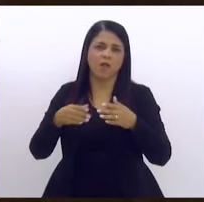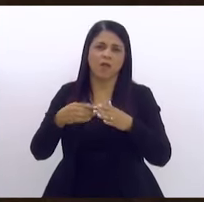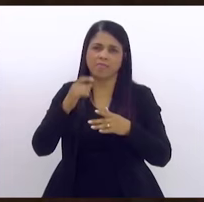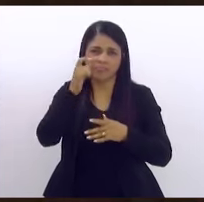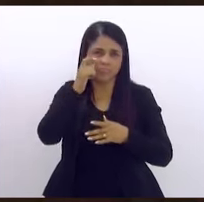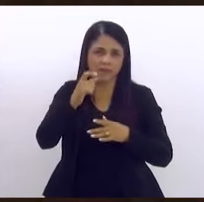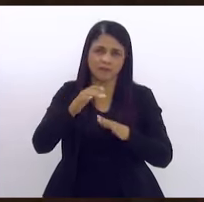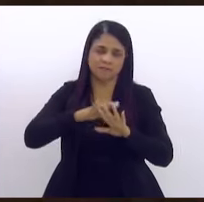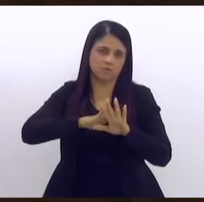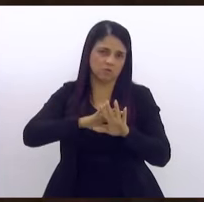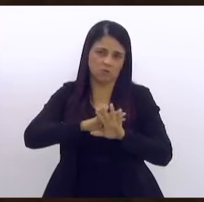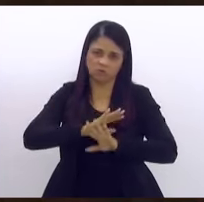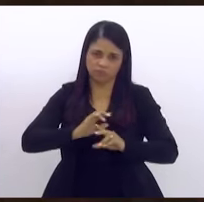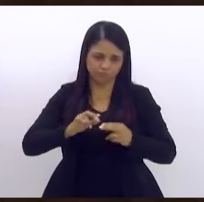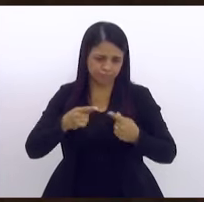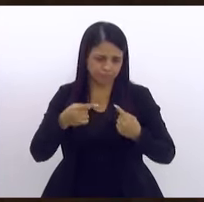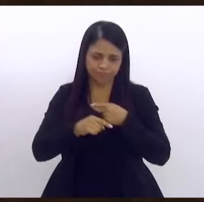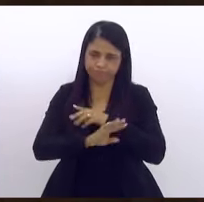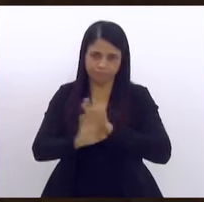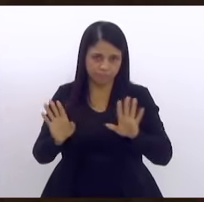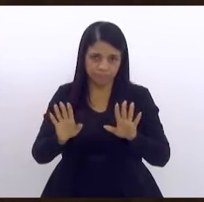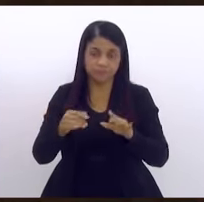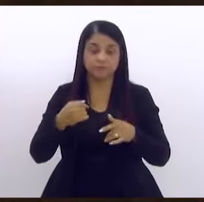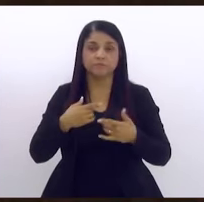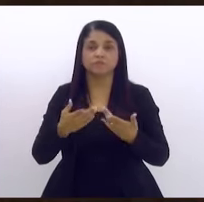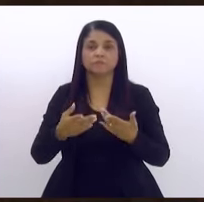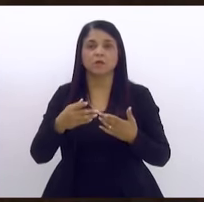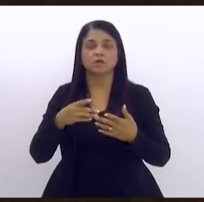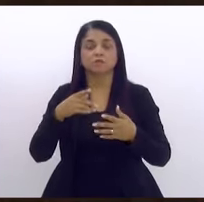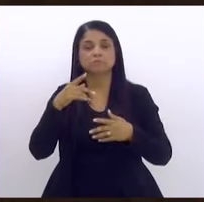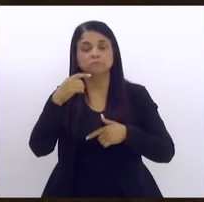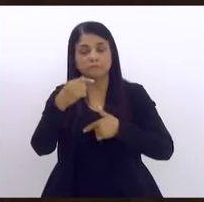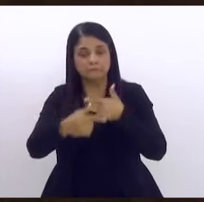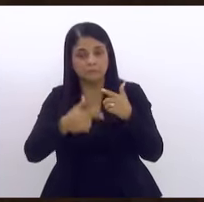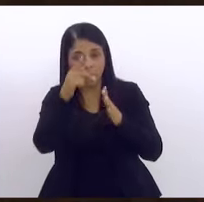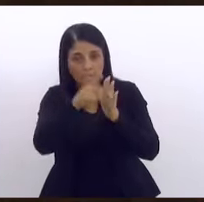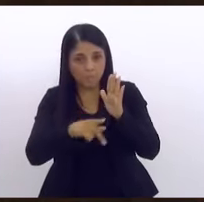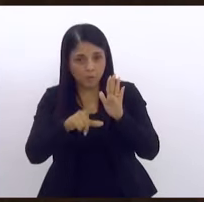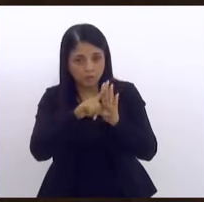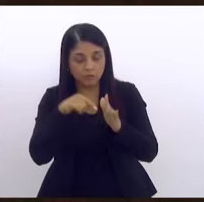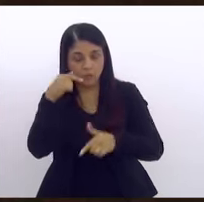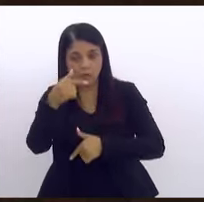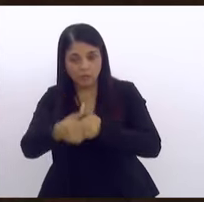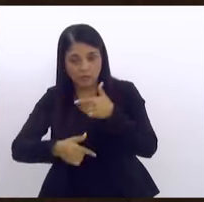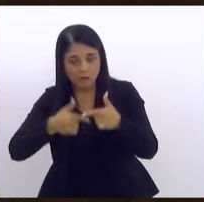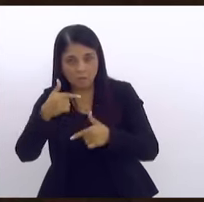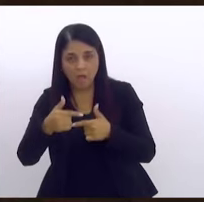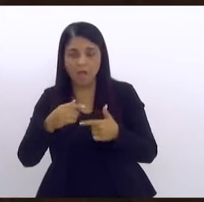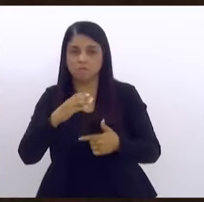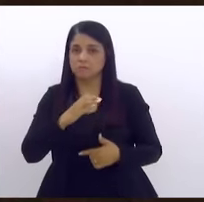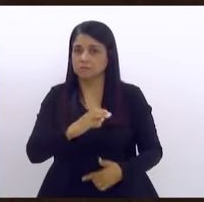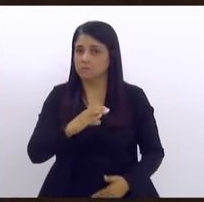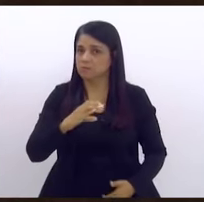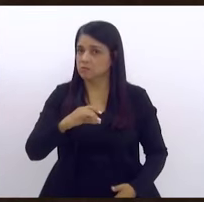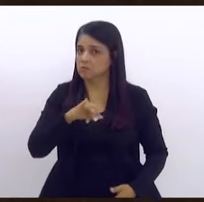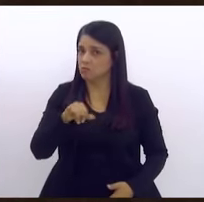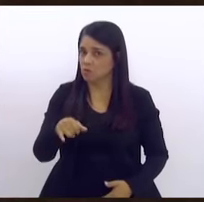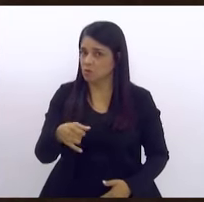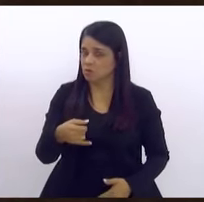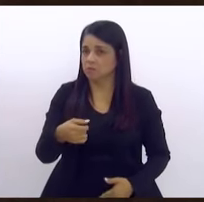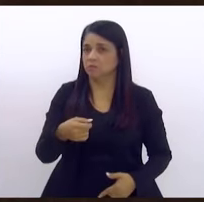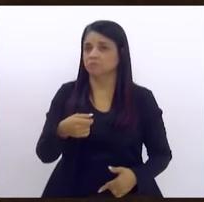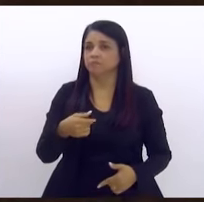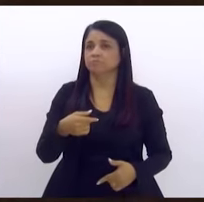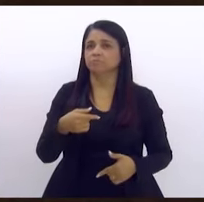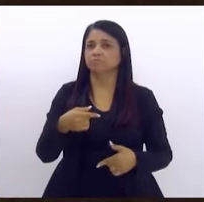interesse ideológico. A partir do momento que um projeto que demanda um trabalho exaustivo por parte da CCJ, que